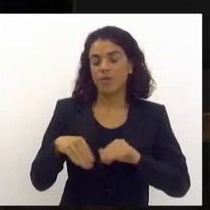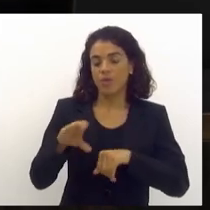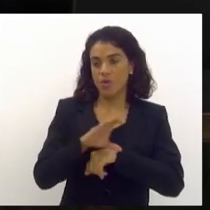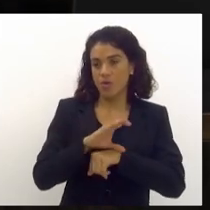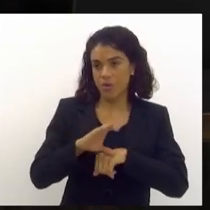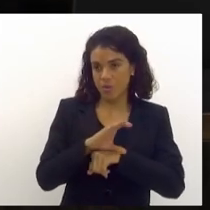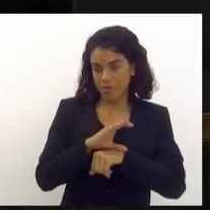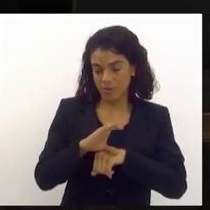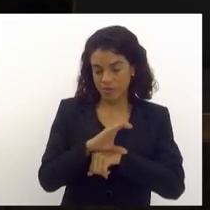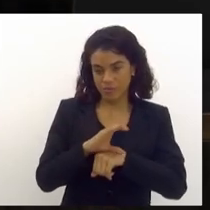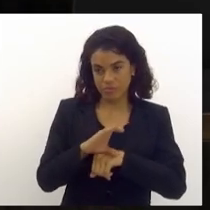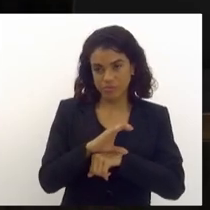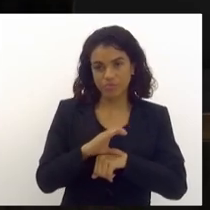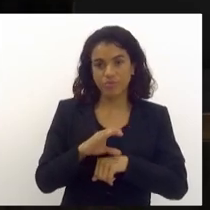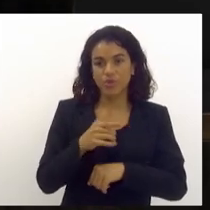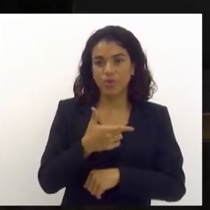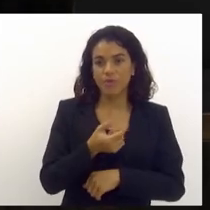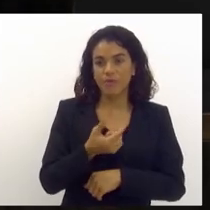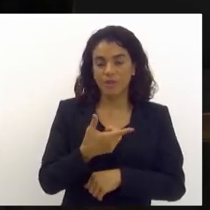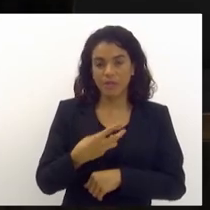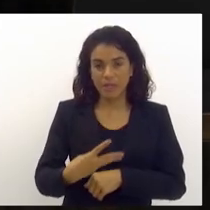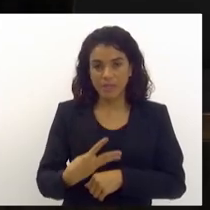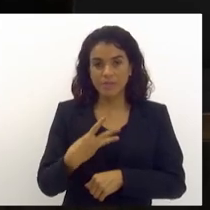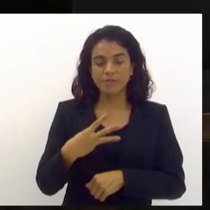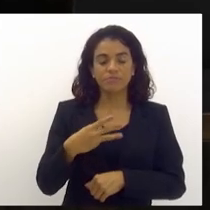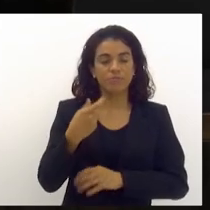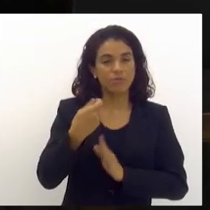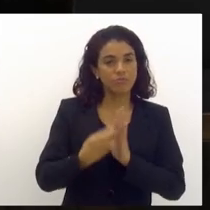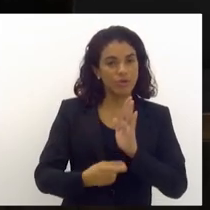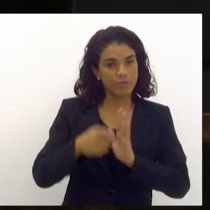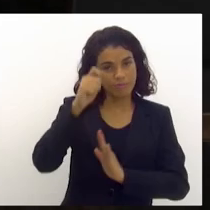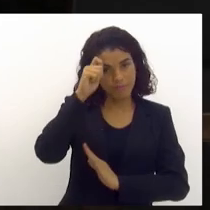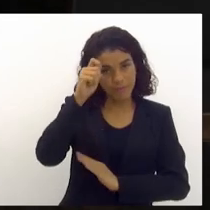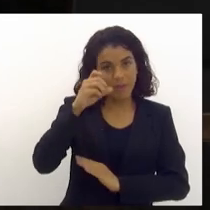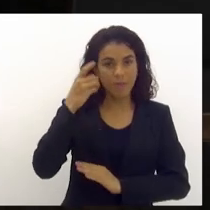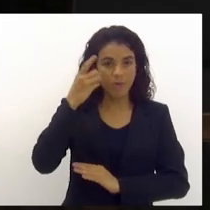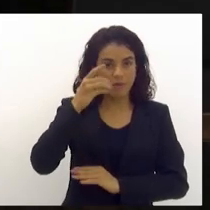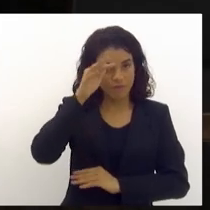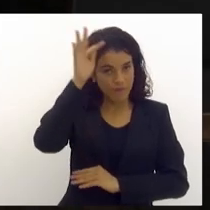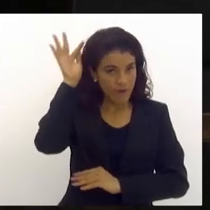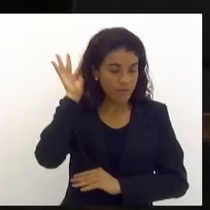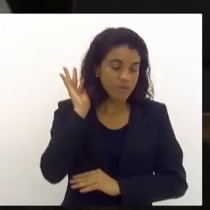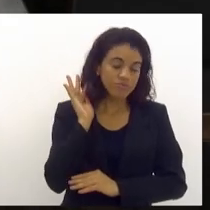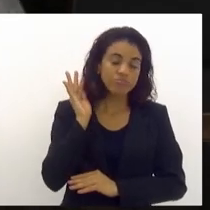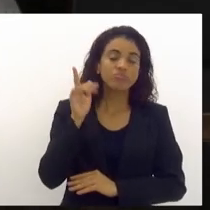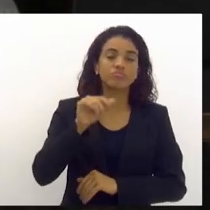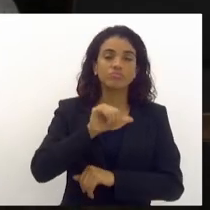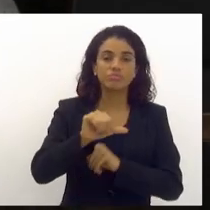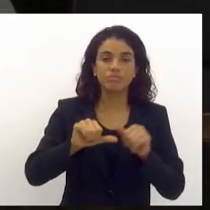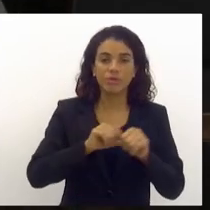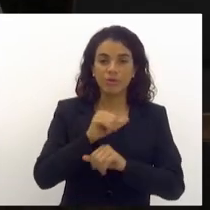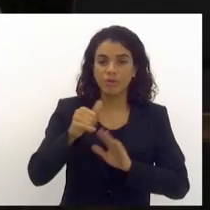número 13/2023, de autoria do deputado Fred Pacheco, que altera